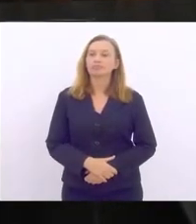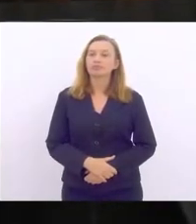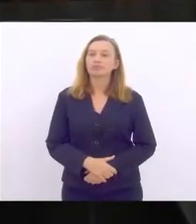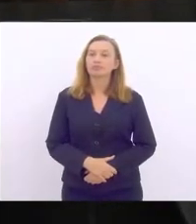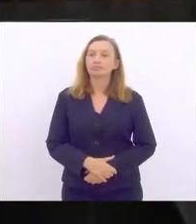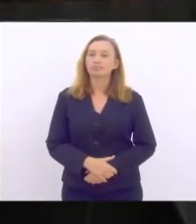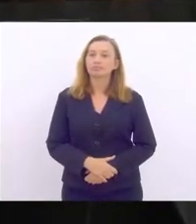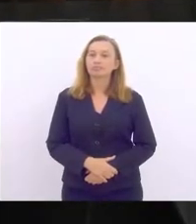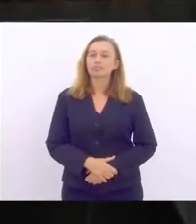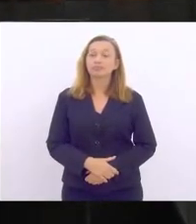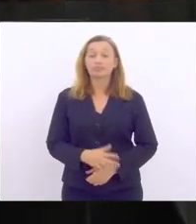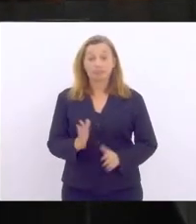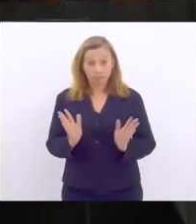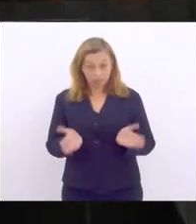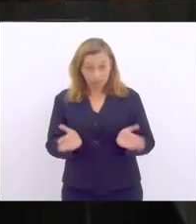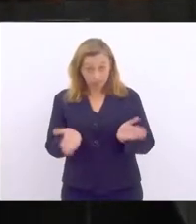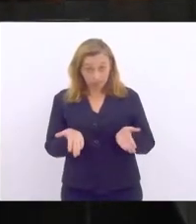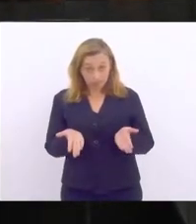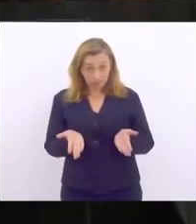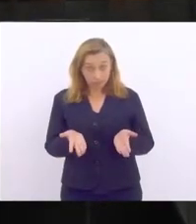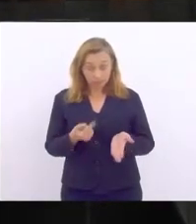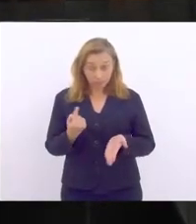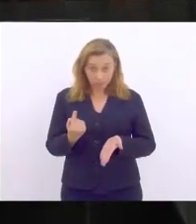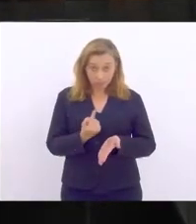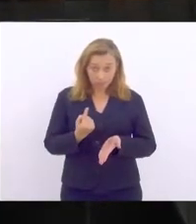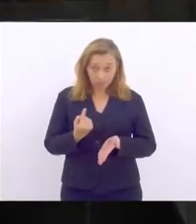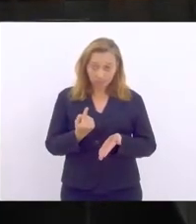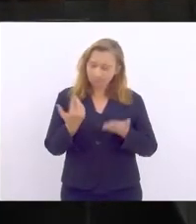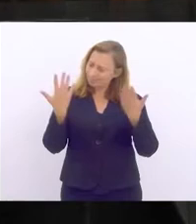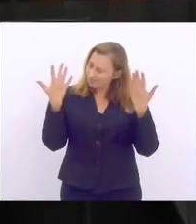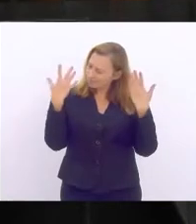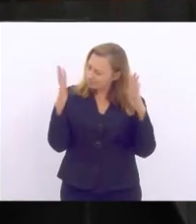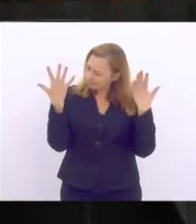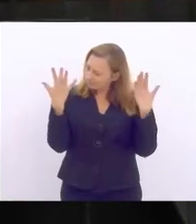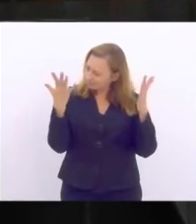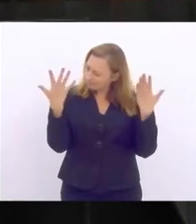estamos hoje comemorando